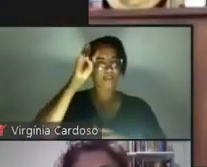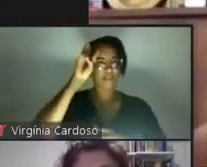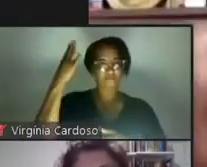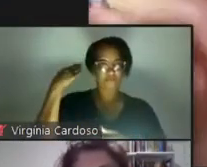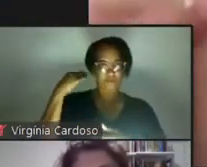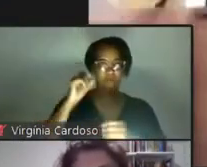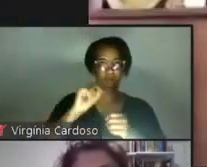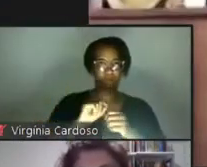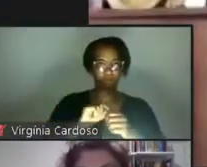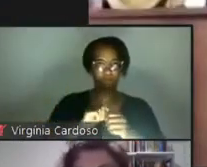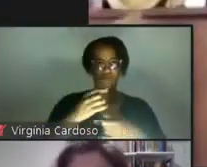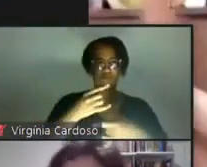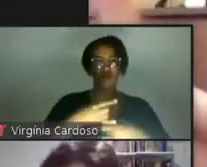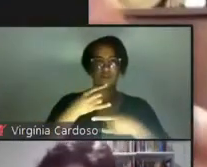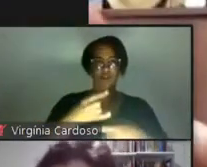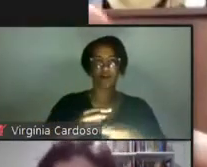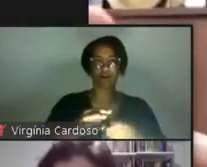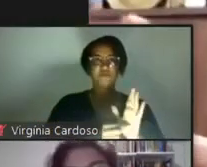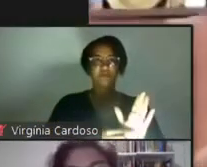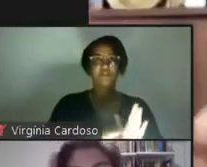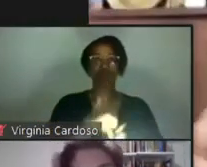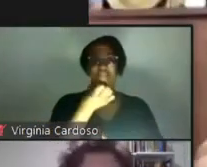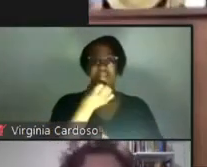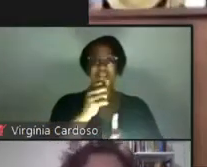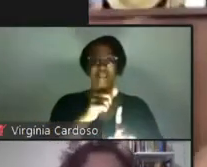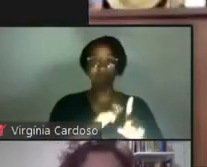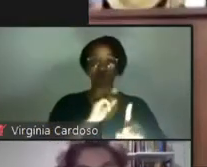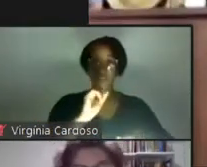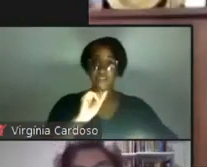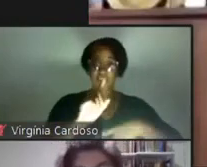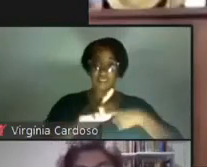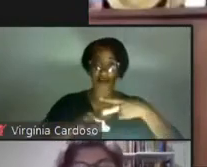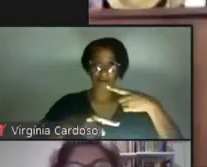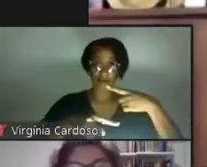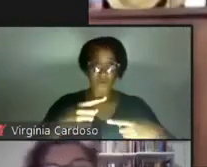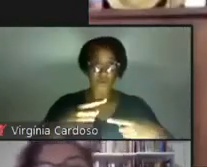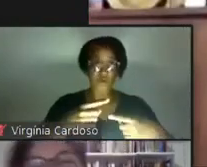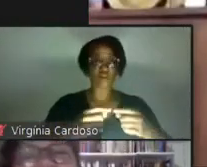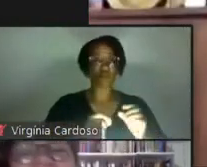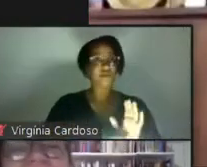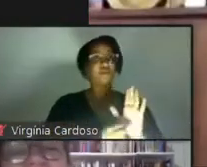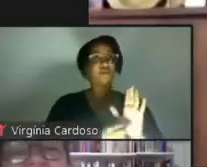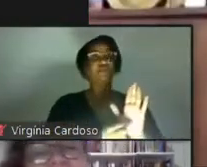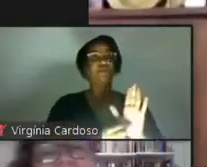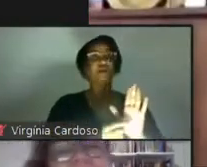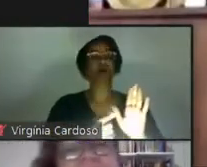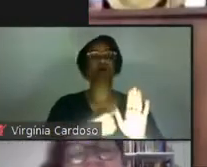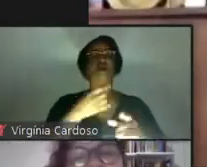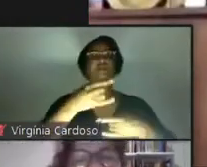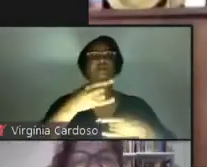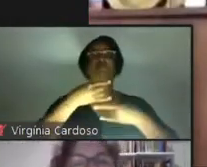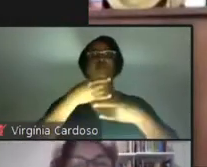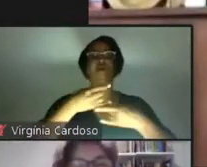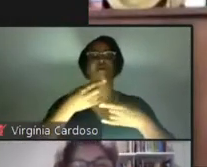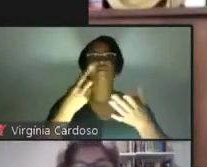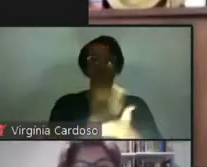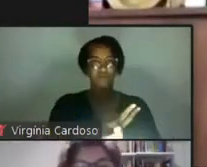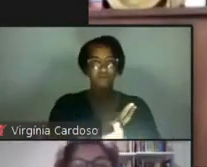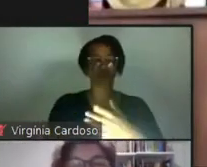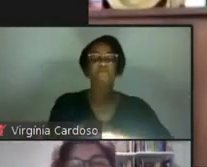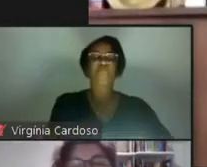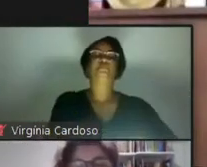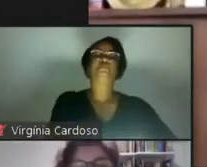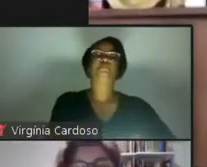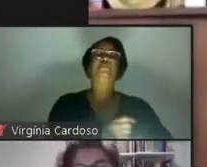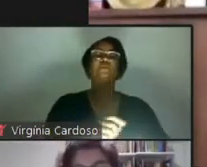lançamento, 6 meses depois de que o livro ficou lançado, a gente fez uma live de lançamento, foi maravilhosa, com a presença do grande poeta Wesley